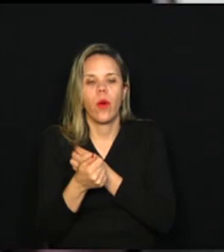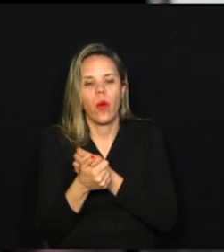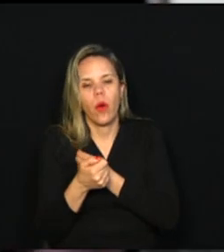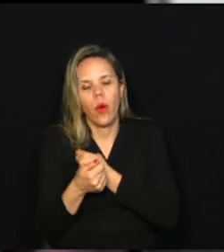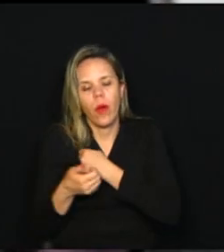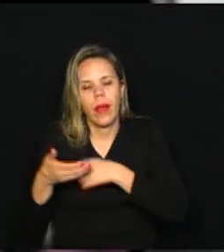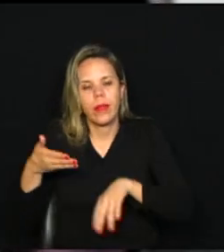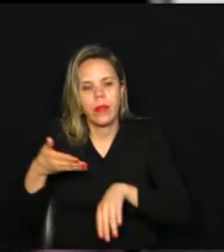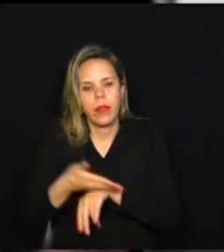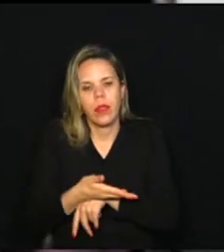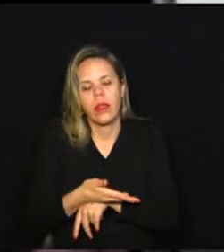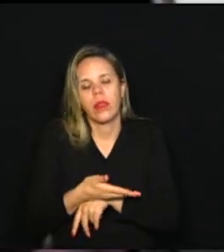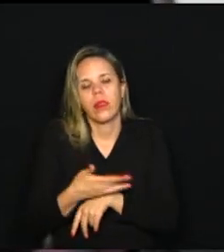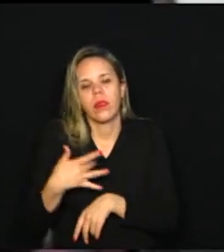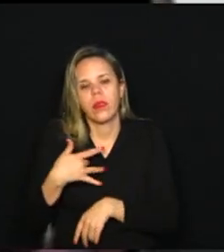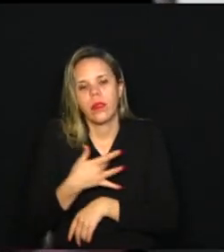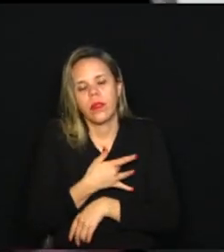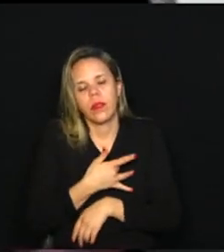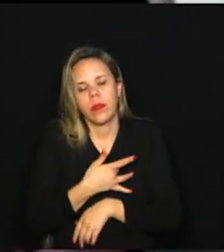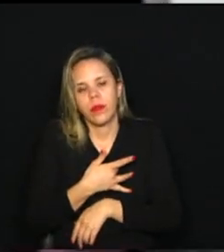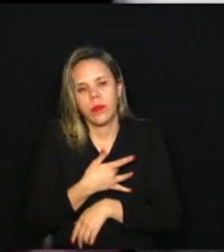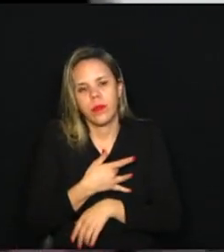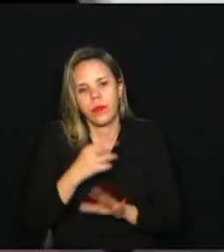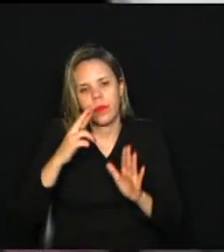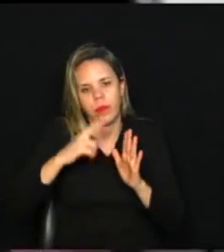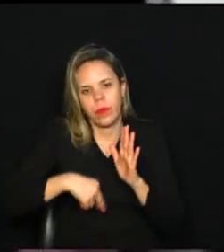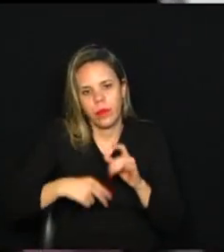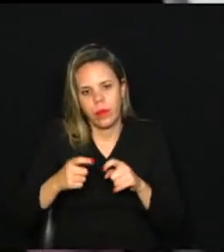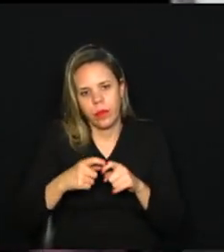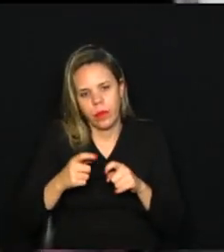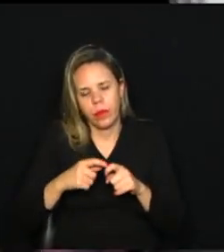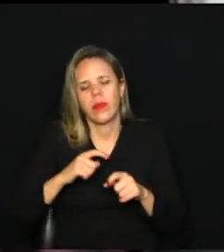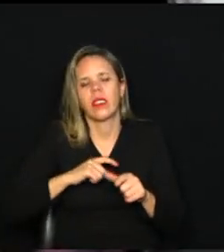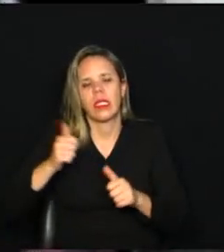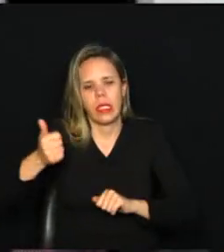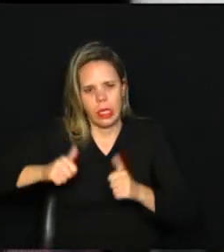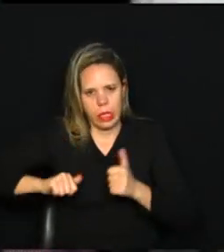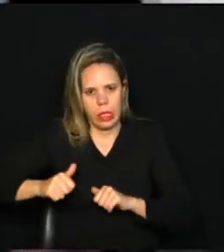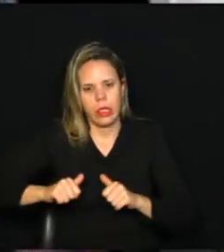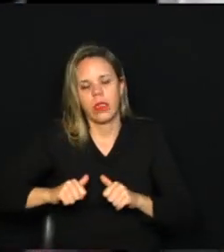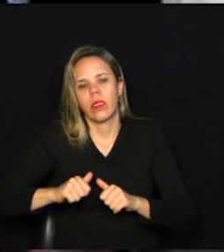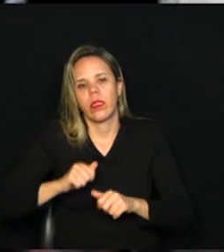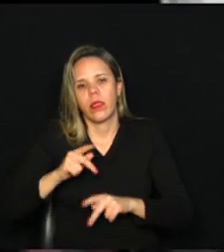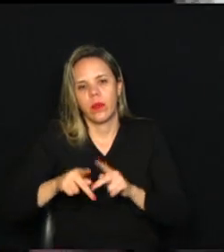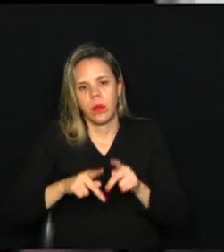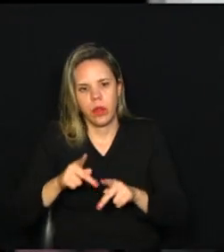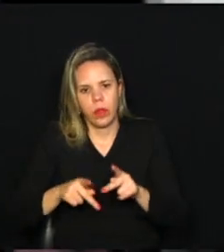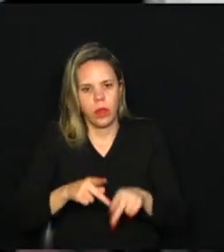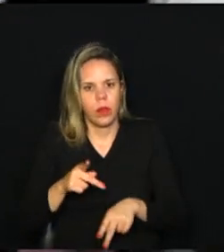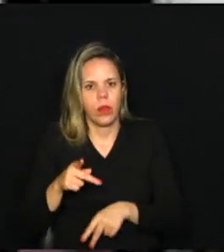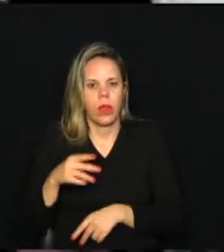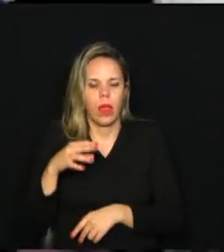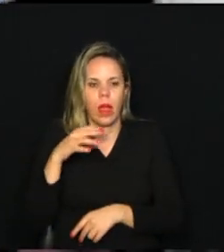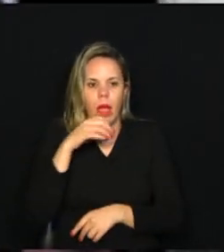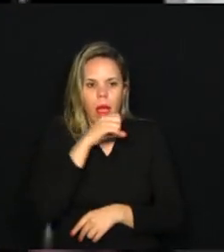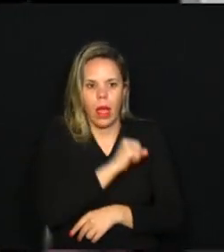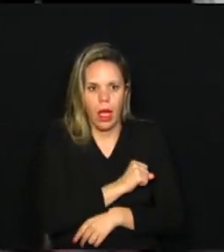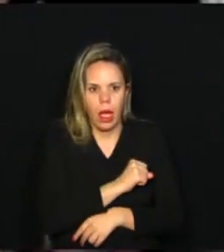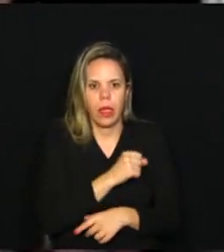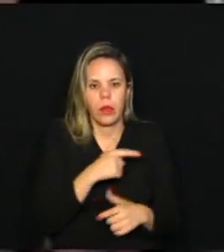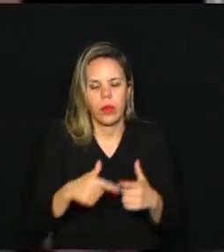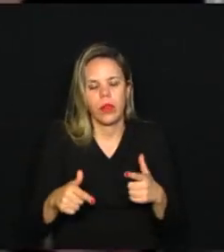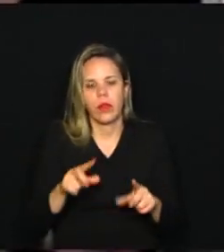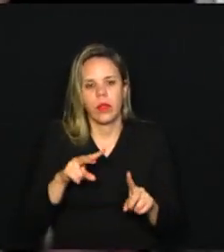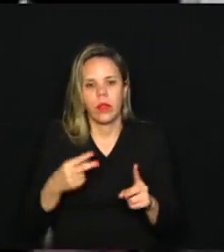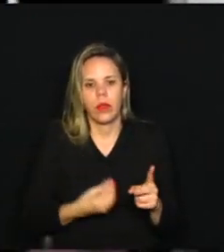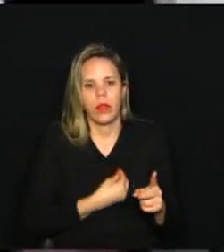relatório médico, a um diagnóstico, né, ou o envelhecimento dele é mais rápido. Então, a expectativa